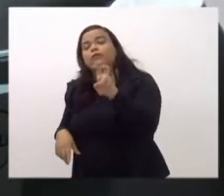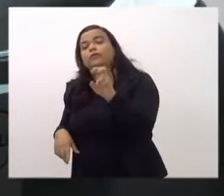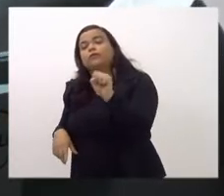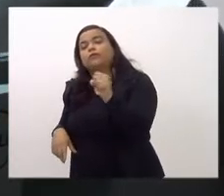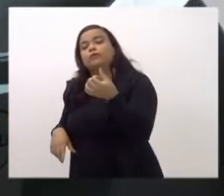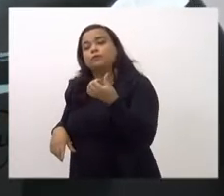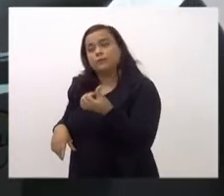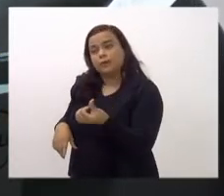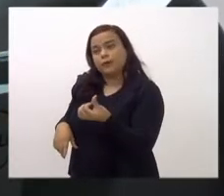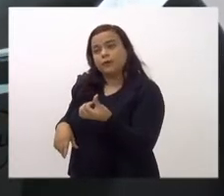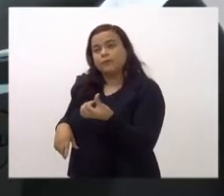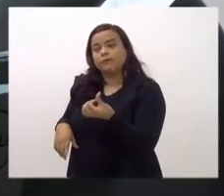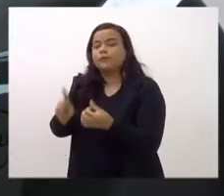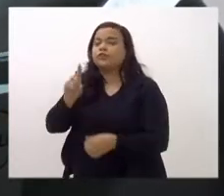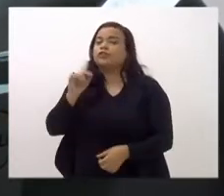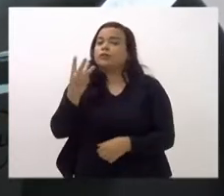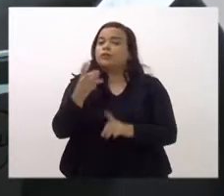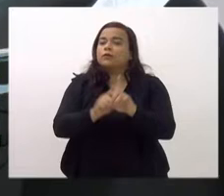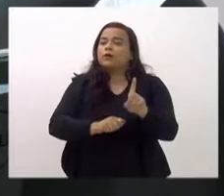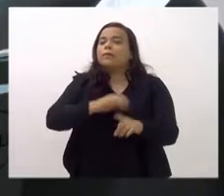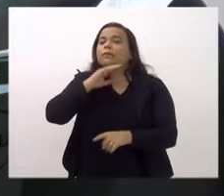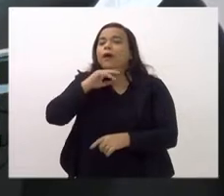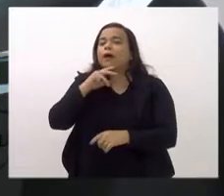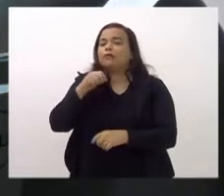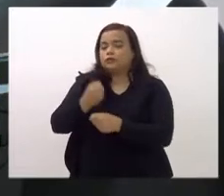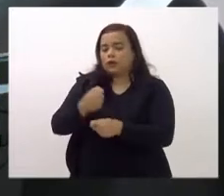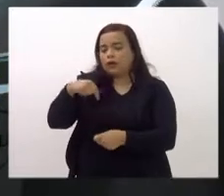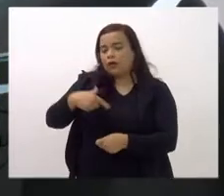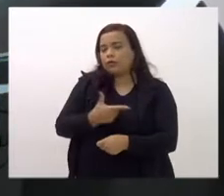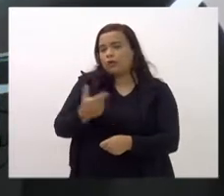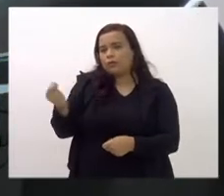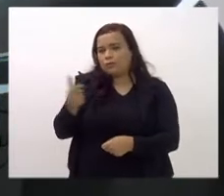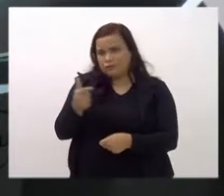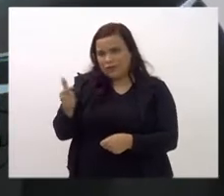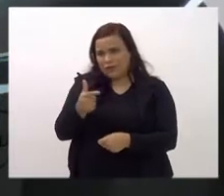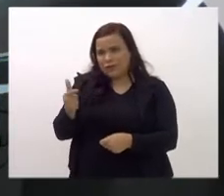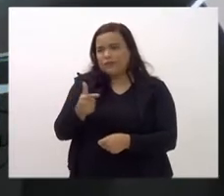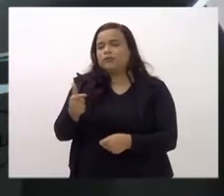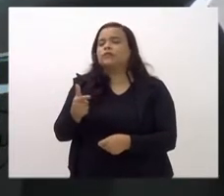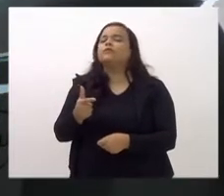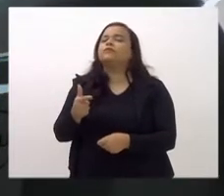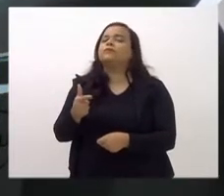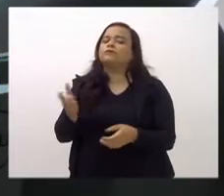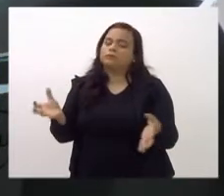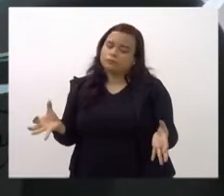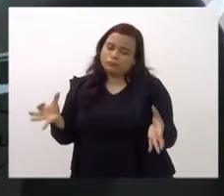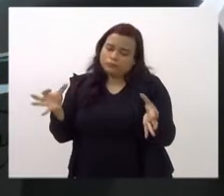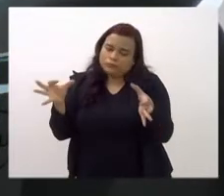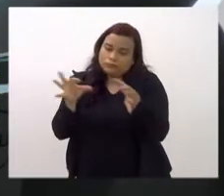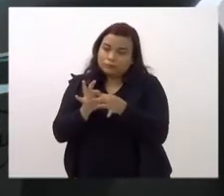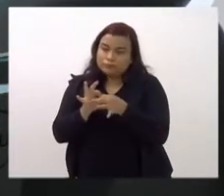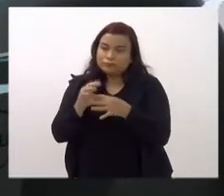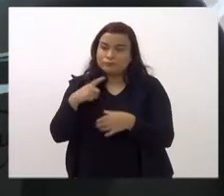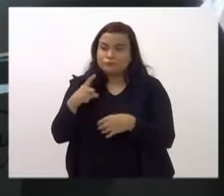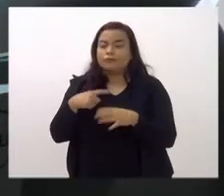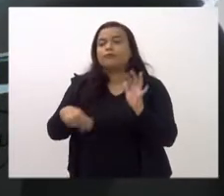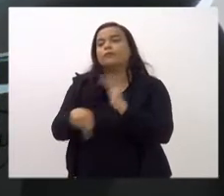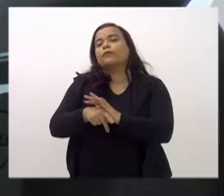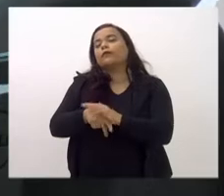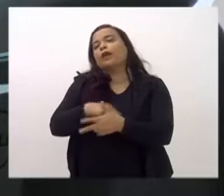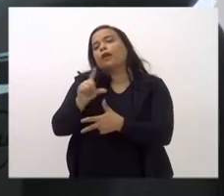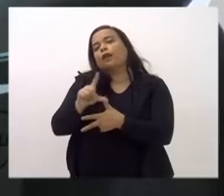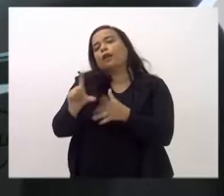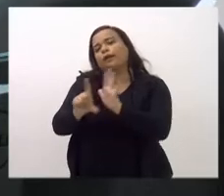9586, de 3 de março de 2022, que vinculou de forma expressa na legislação